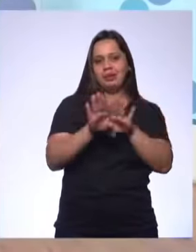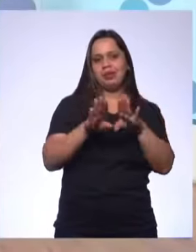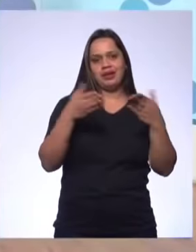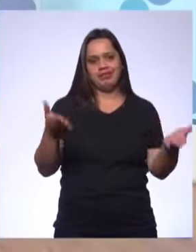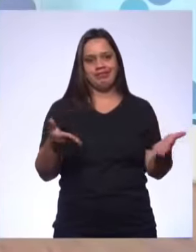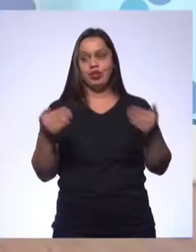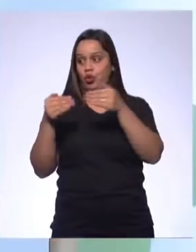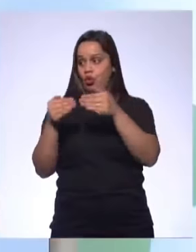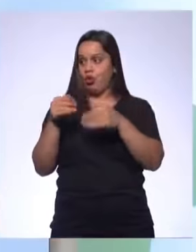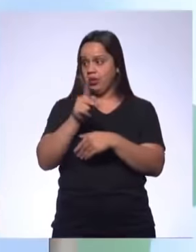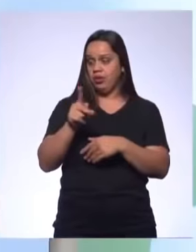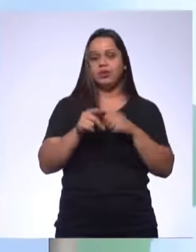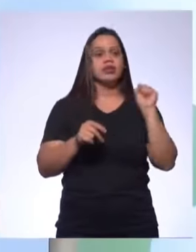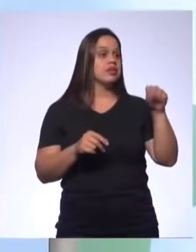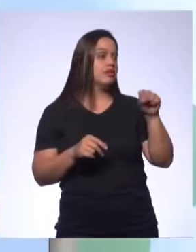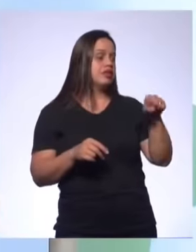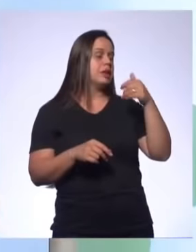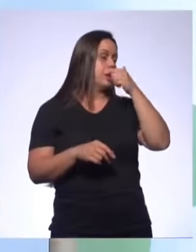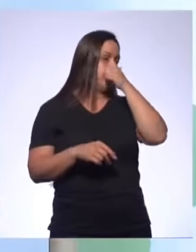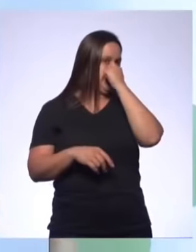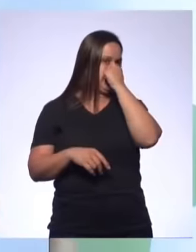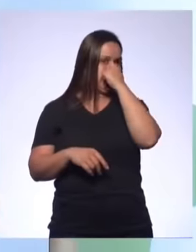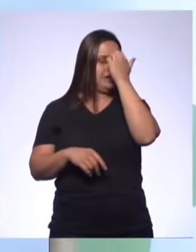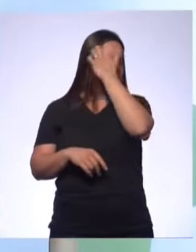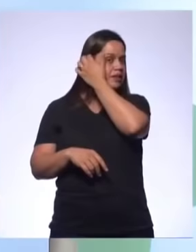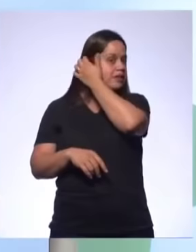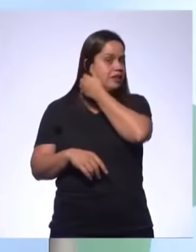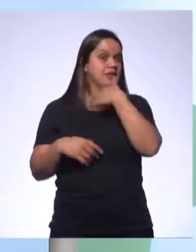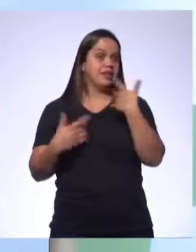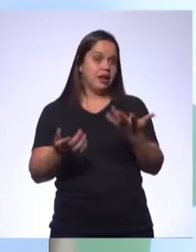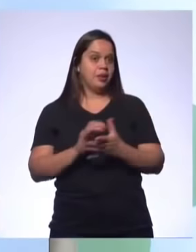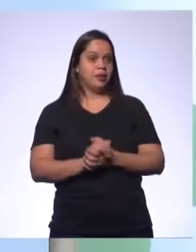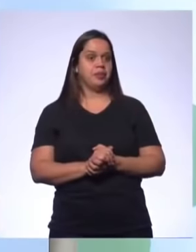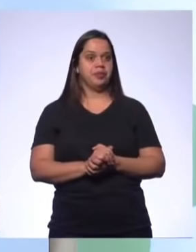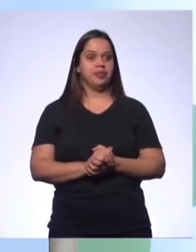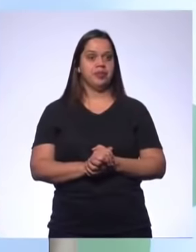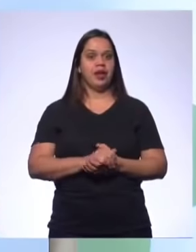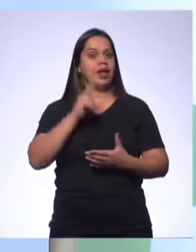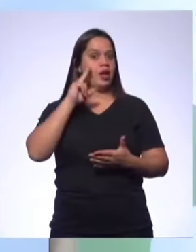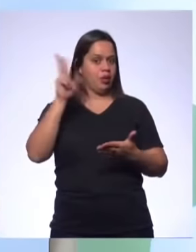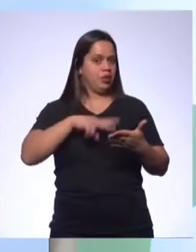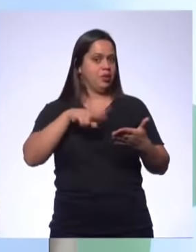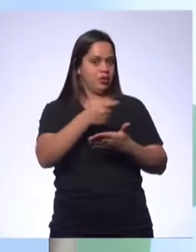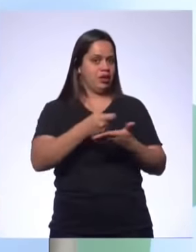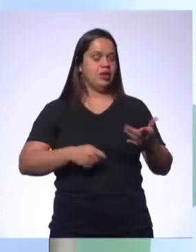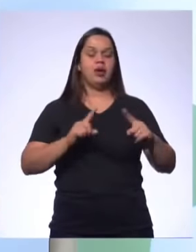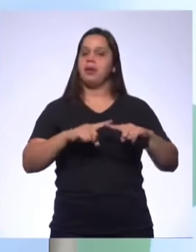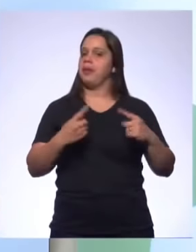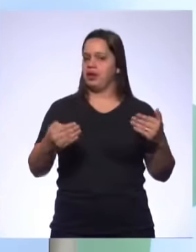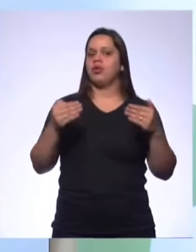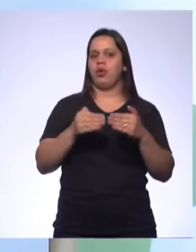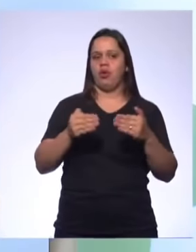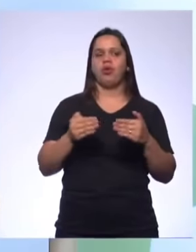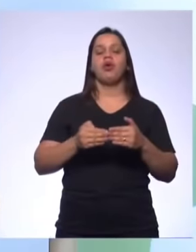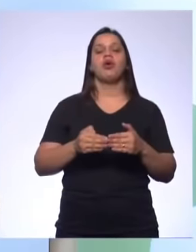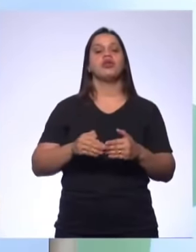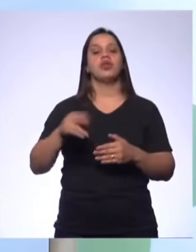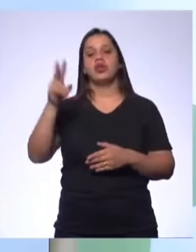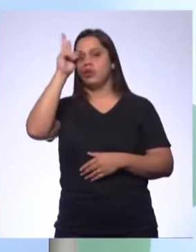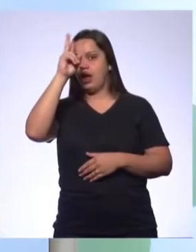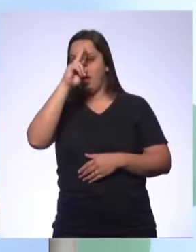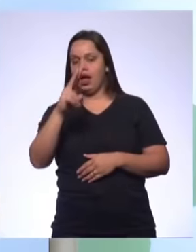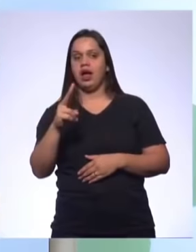Mônica? Bora lá. Eu vi o texto agora, mas concordo que o narrador onisciente é como